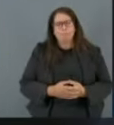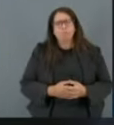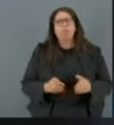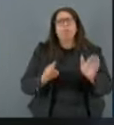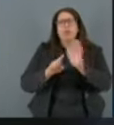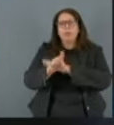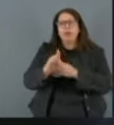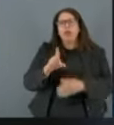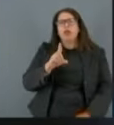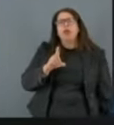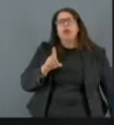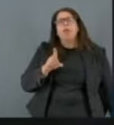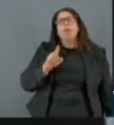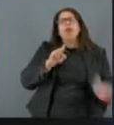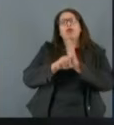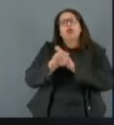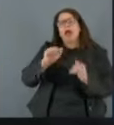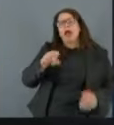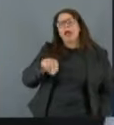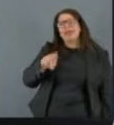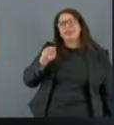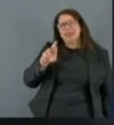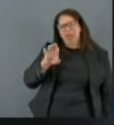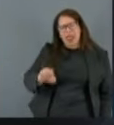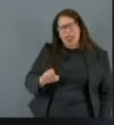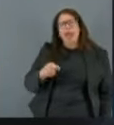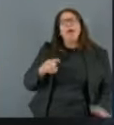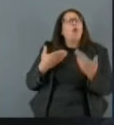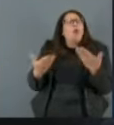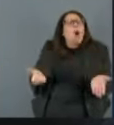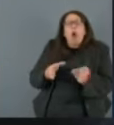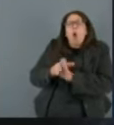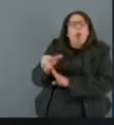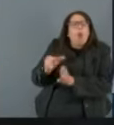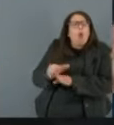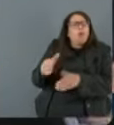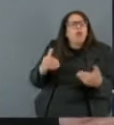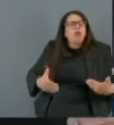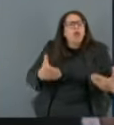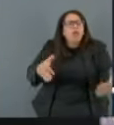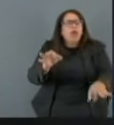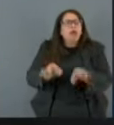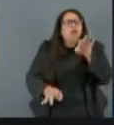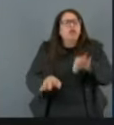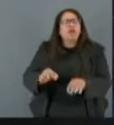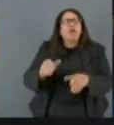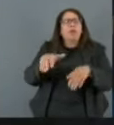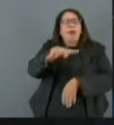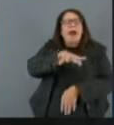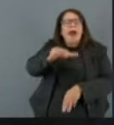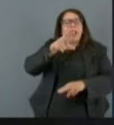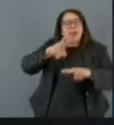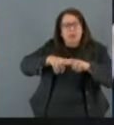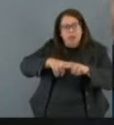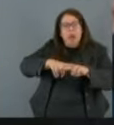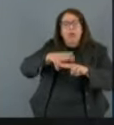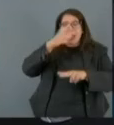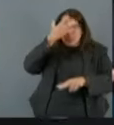André Garcia, é se existe alguma orientação do Ministério da Justiça, seja nos presídios federais, para os presos ali